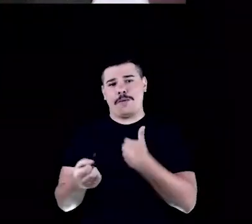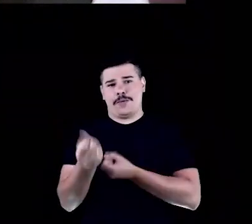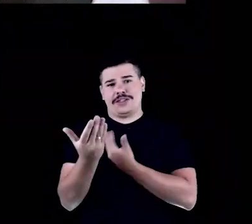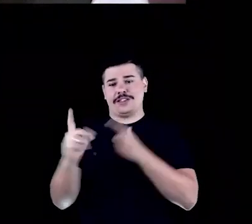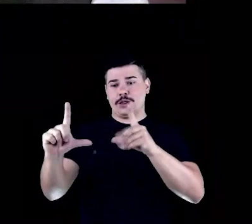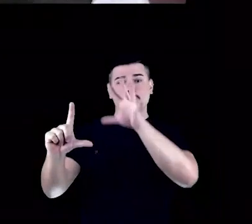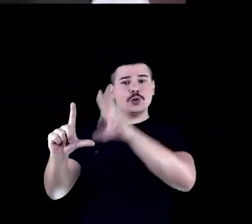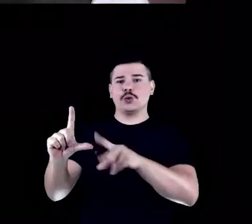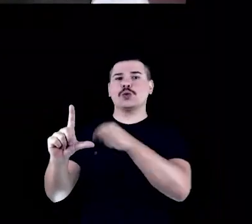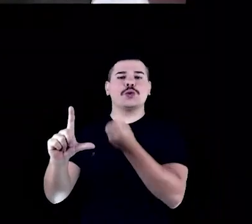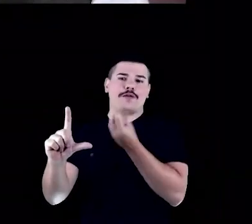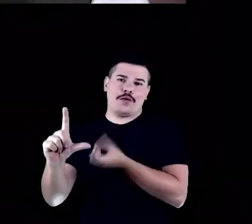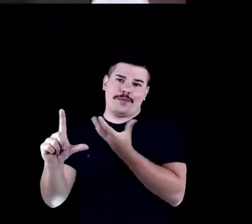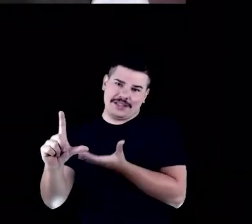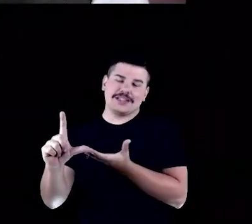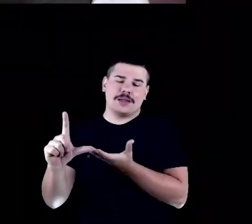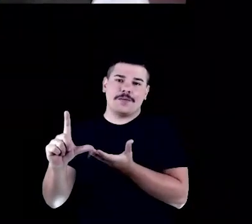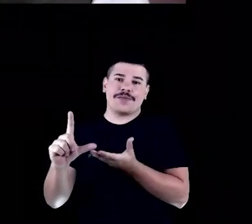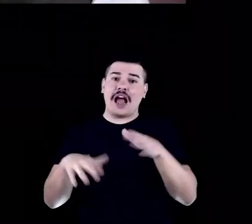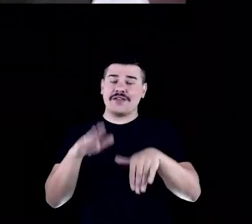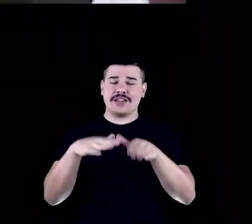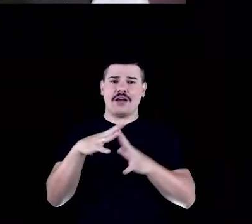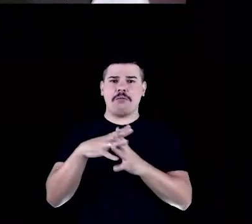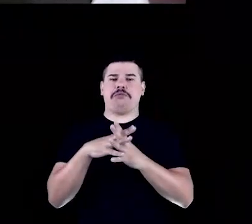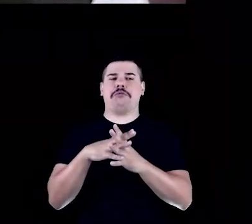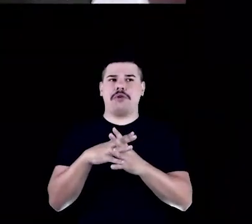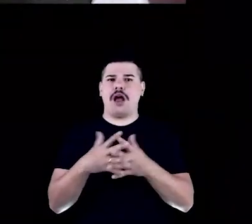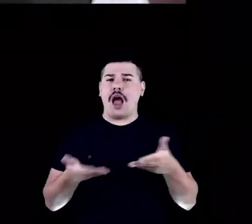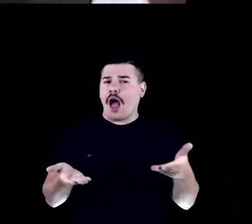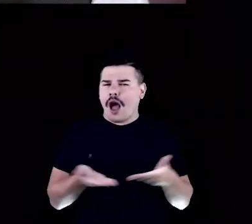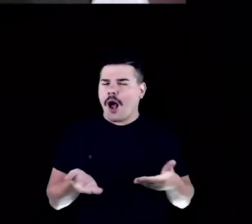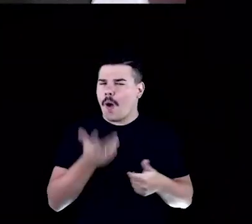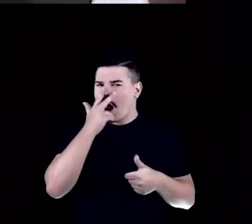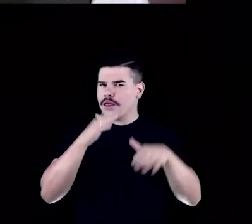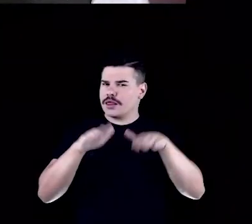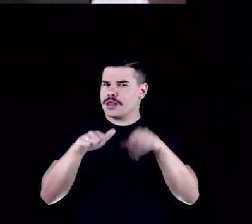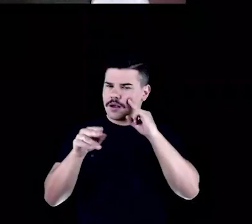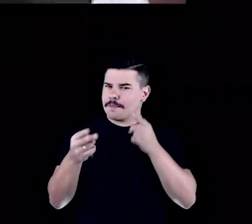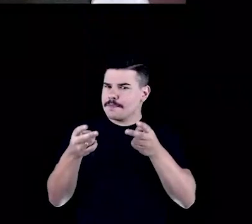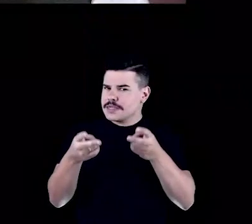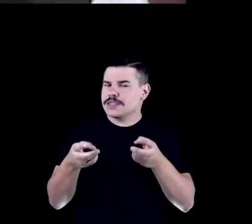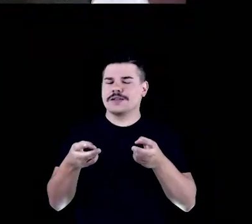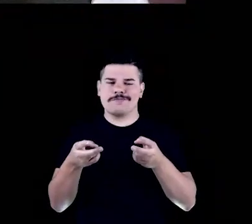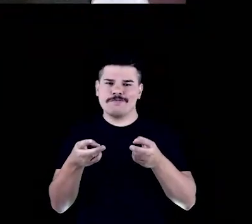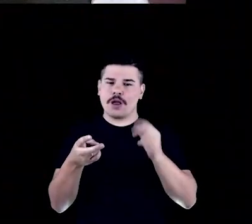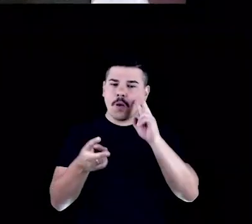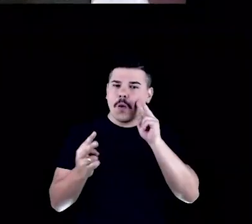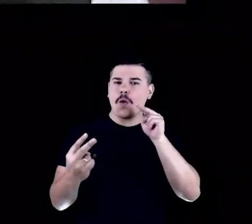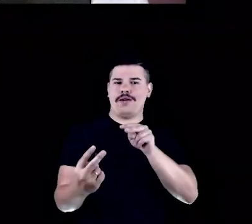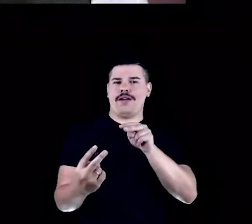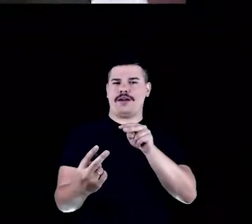né? Então, ao mesmo tempo, eu acho que existe um excesso. Talvez agora eu esteja enxergando um momento